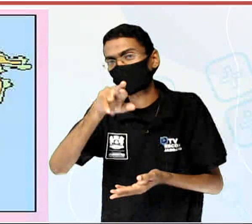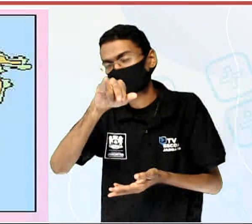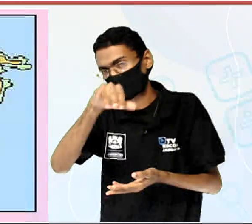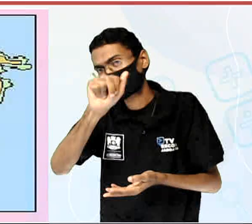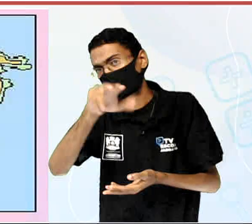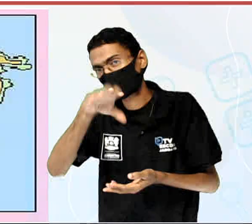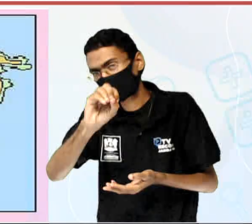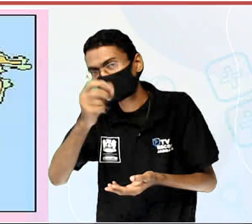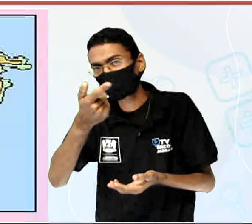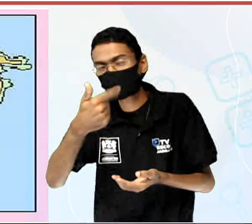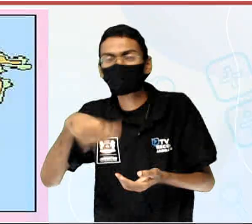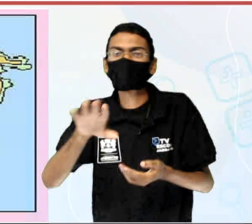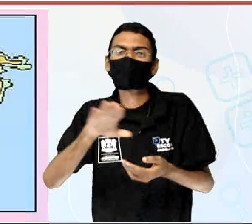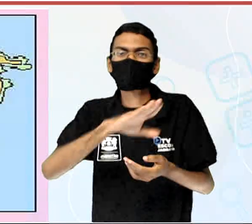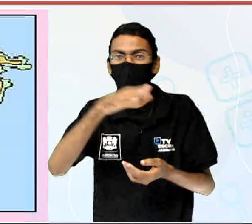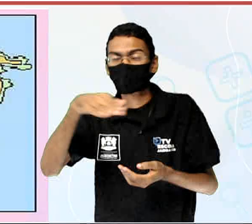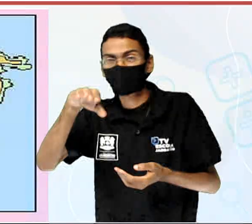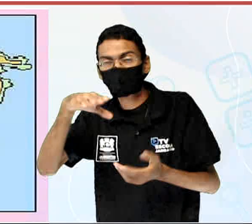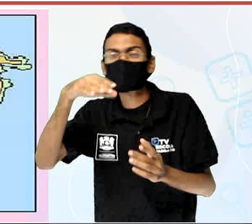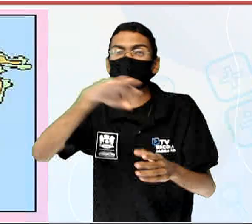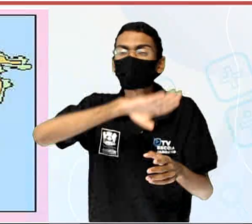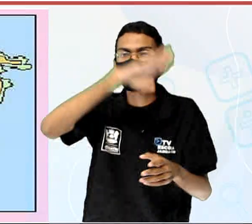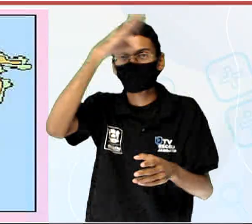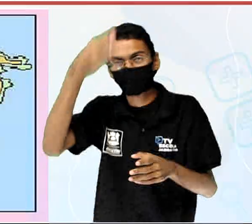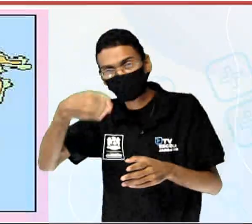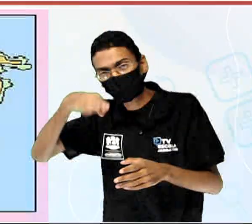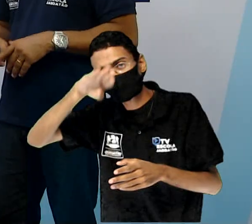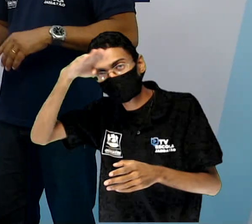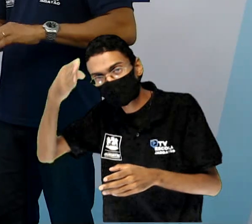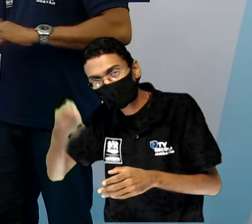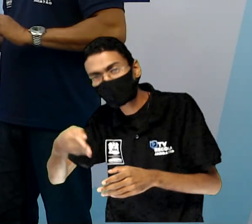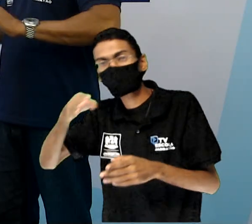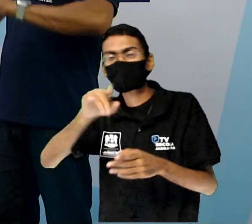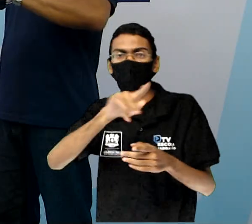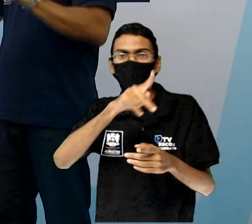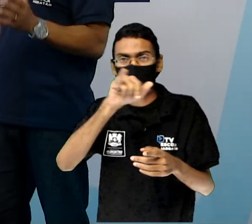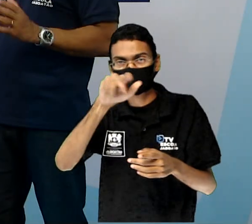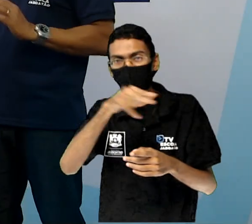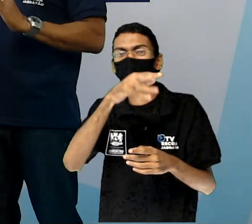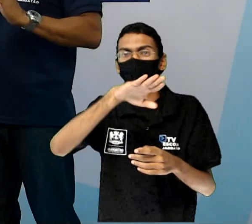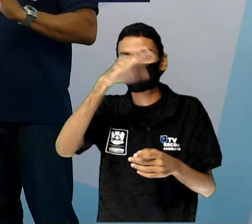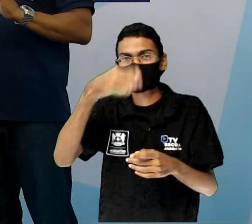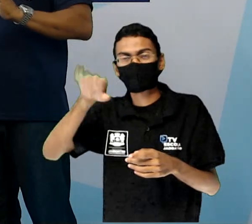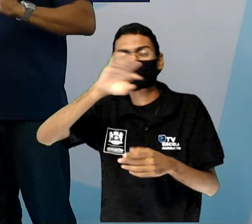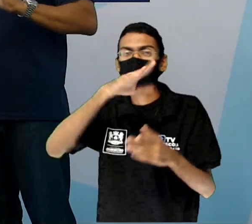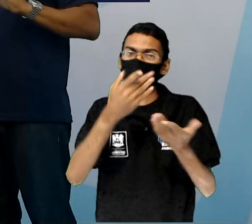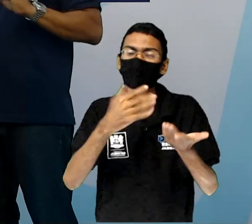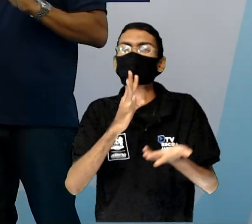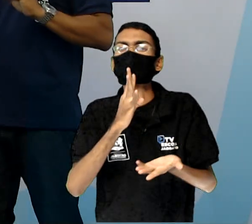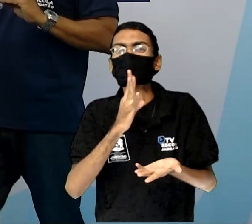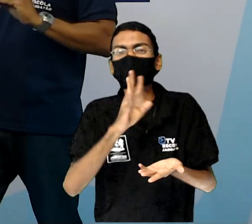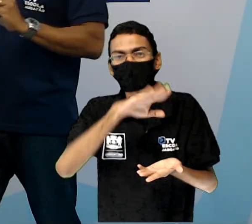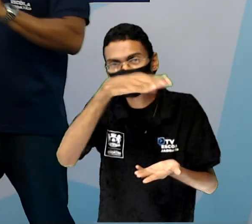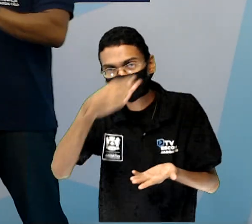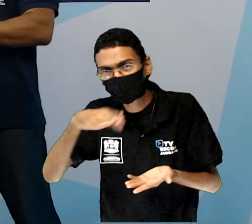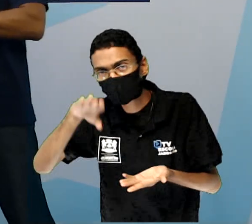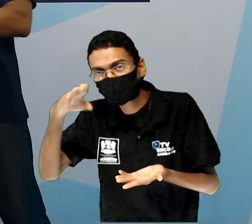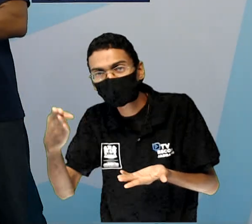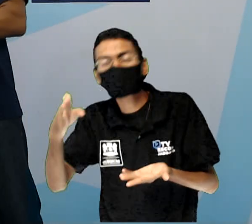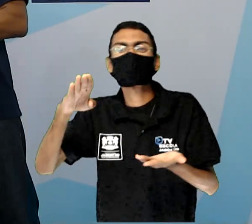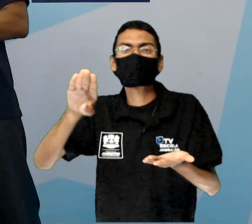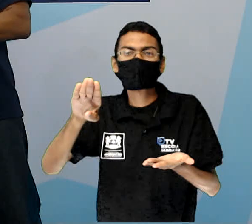Montes Urais, que a gente já falou em outro momento, e também a gente encontra o chamado Planalto Central Siberiano. No sul, a